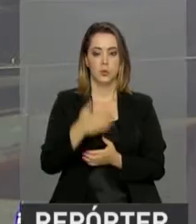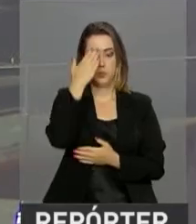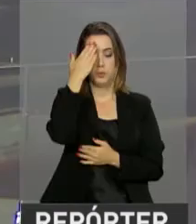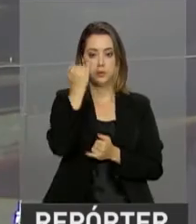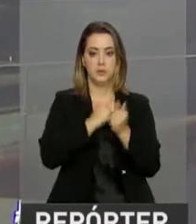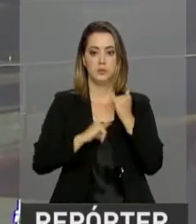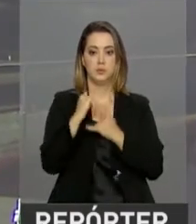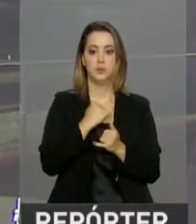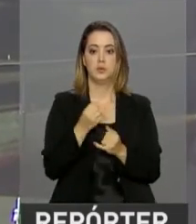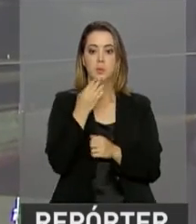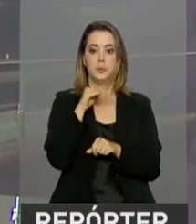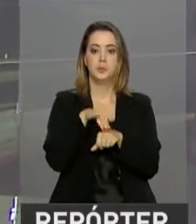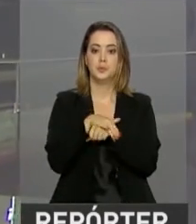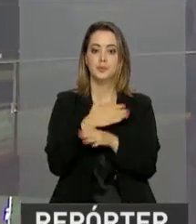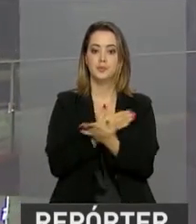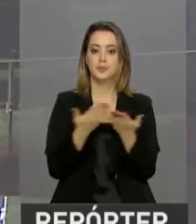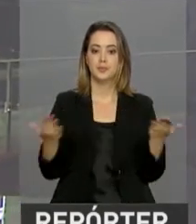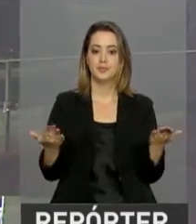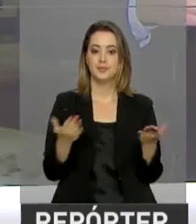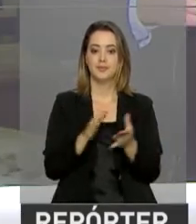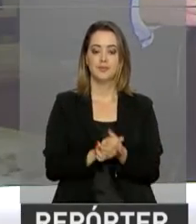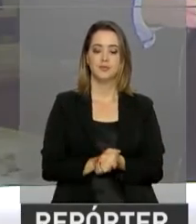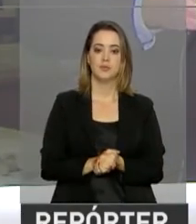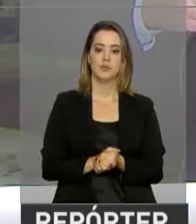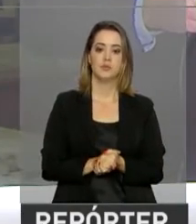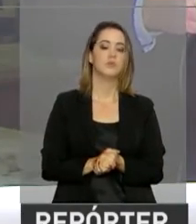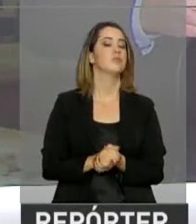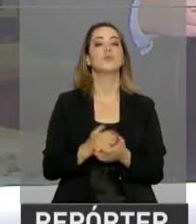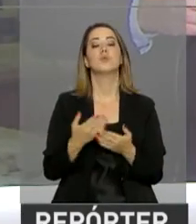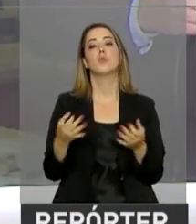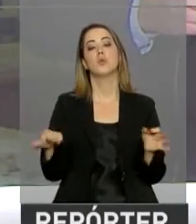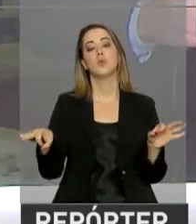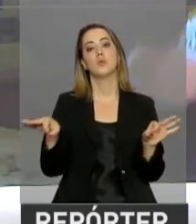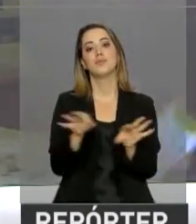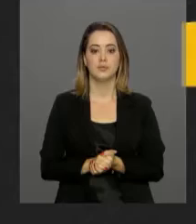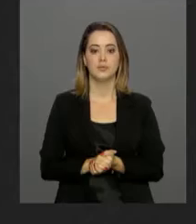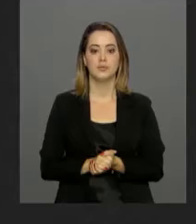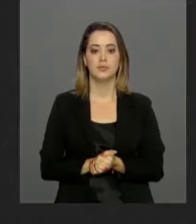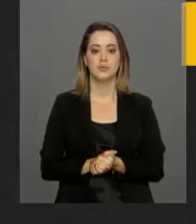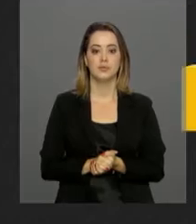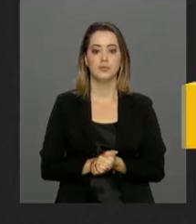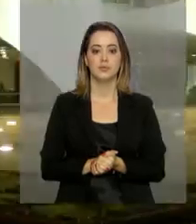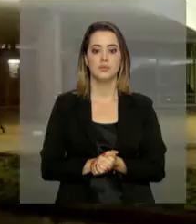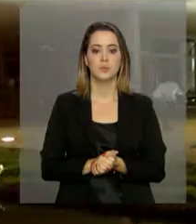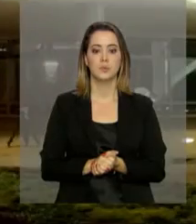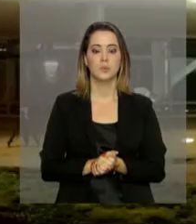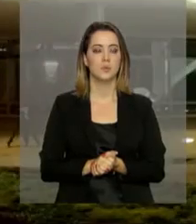informações, Ney Pereira. Boa noite para você. E o repórter NBR termina aqui.